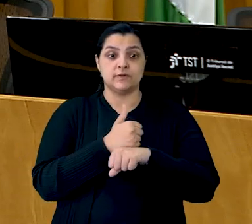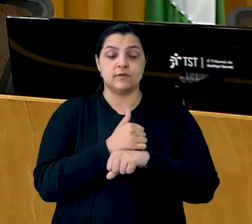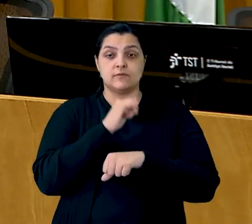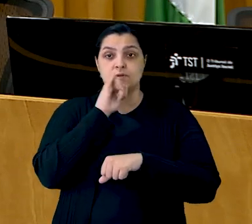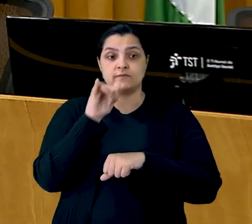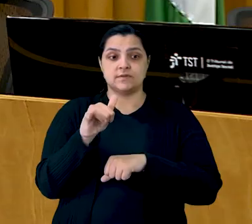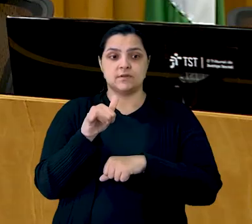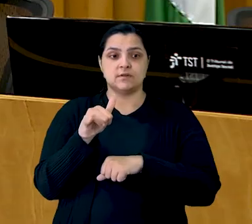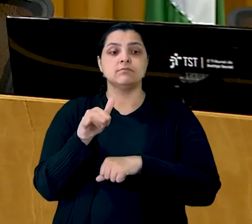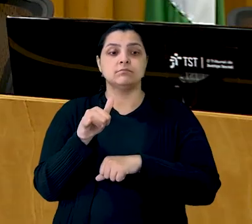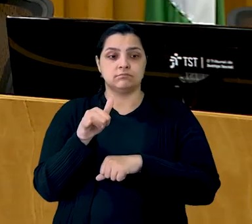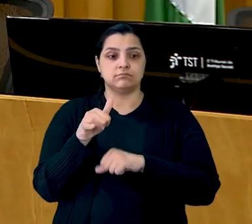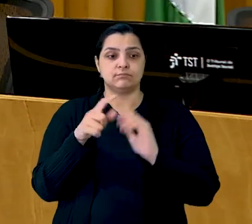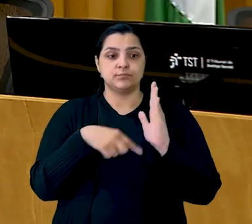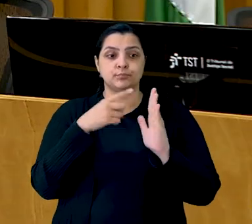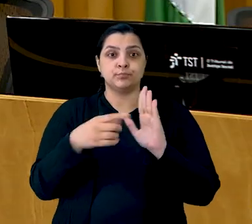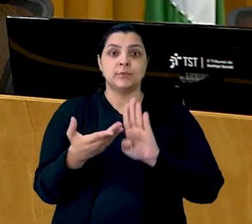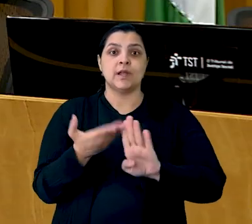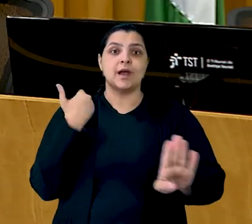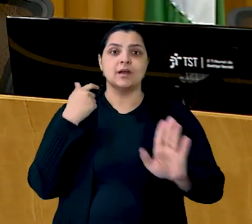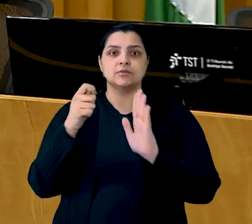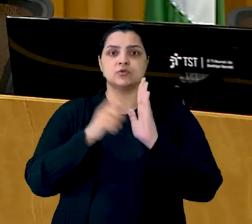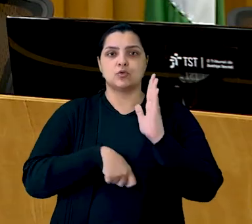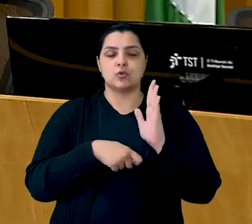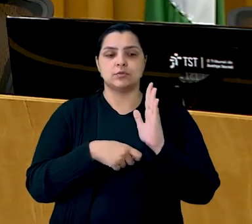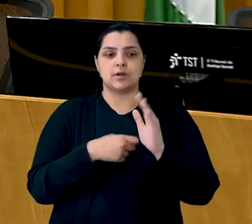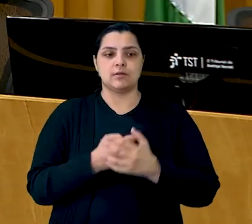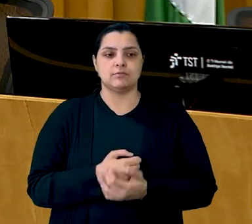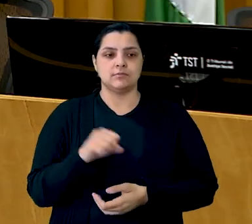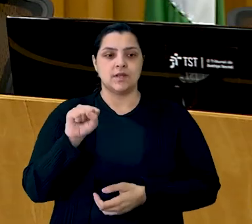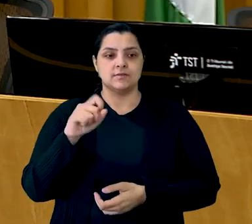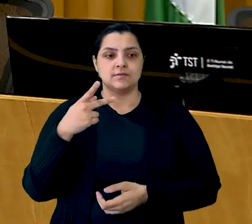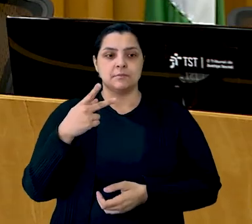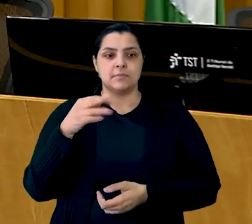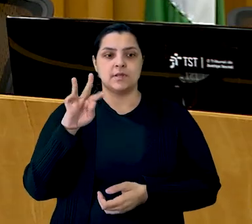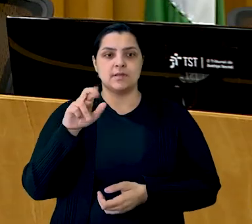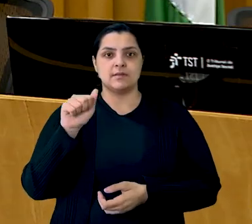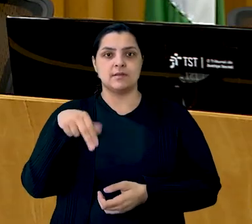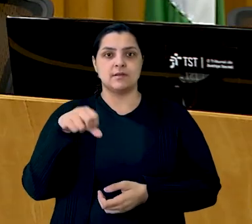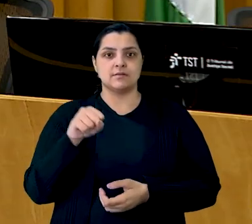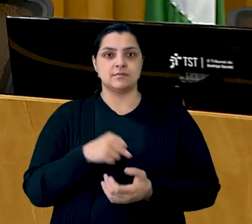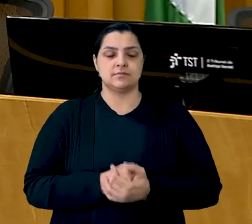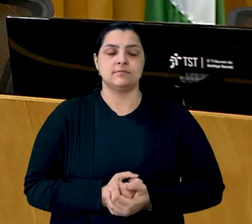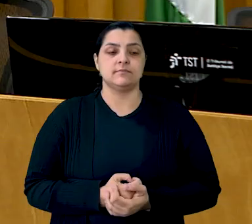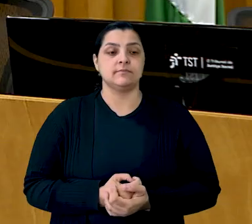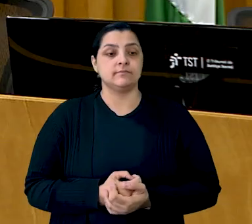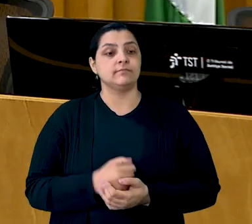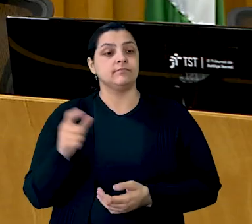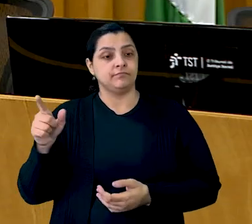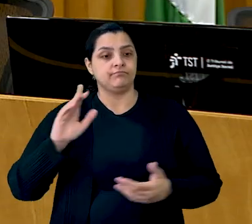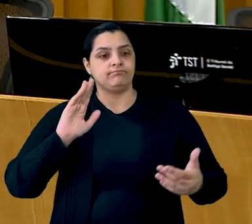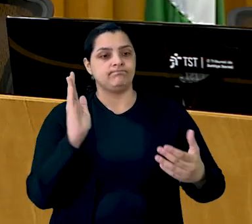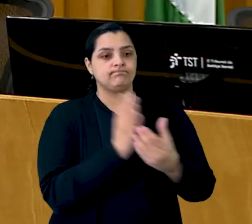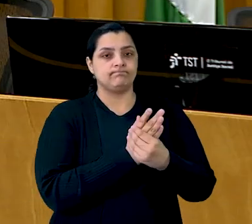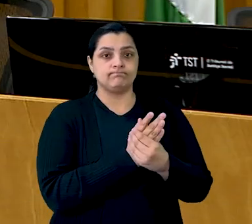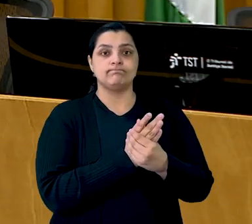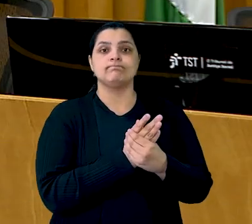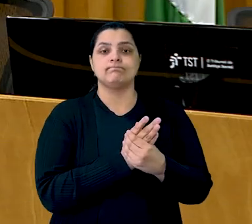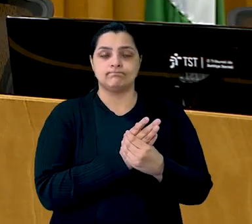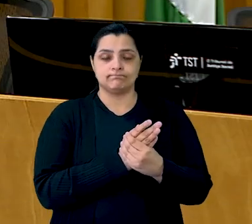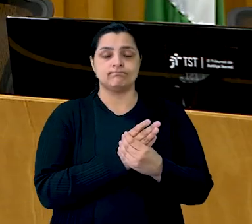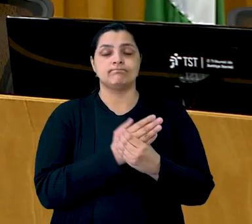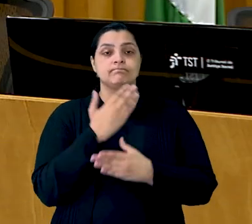o profissional foi comunicado da rescisão antecipada do contrato com a SP Trans. O técnico, então, entrou com uma